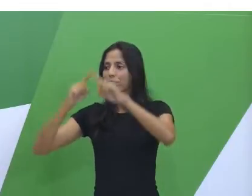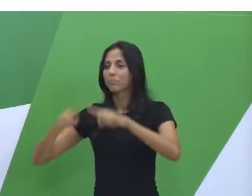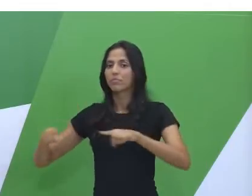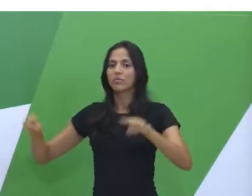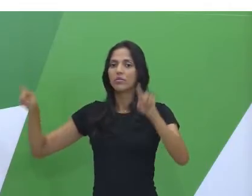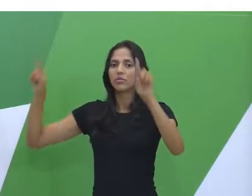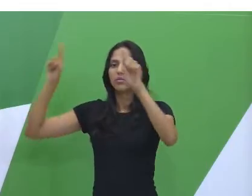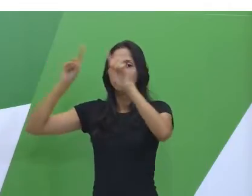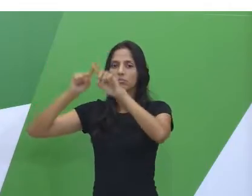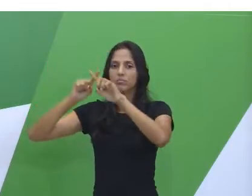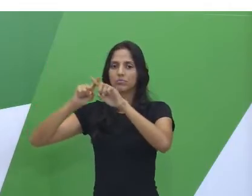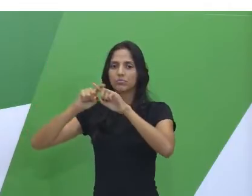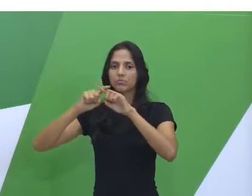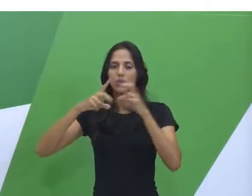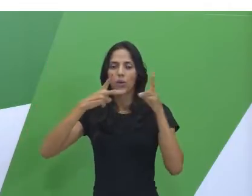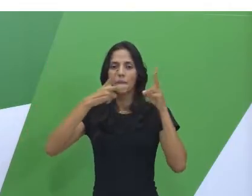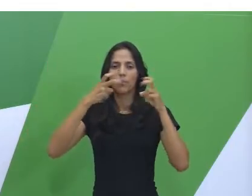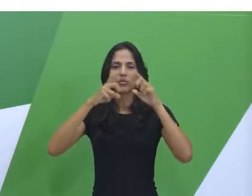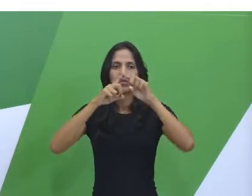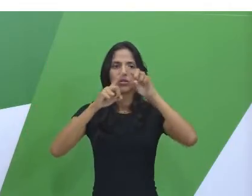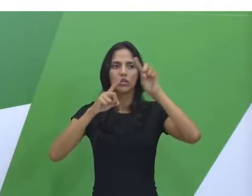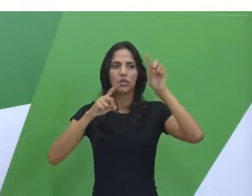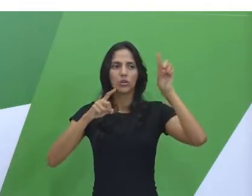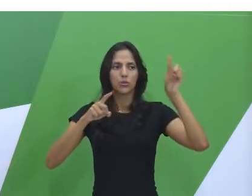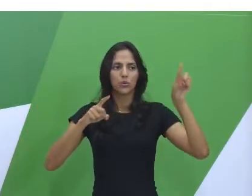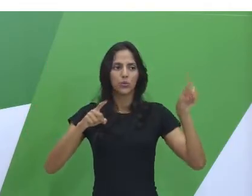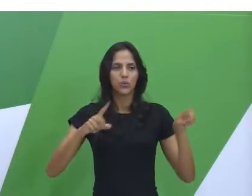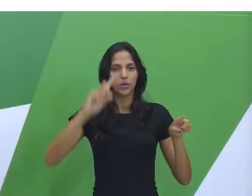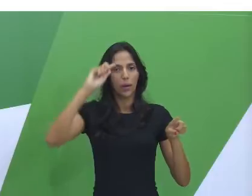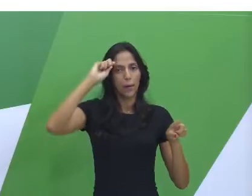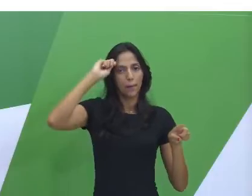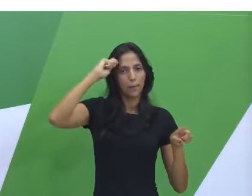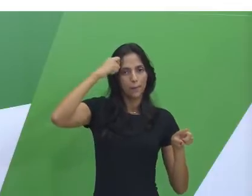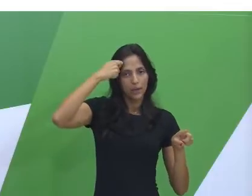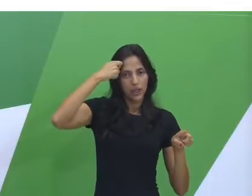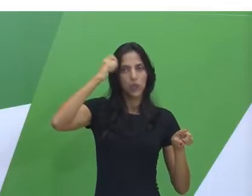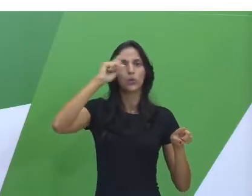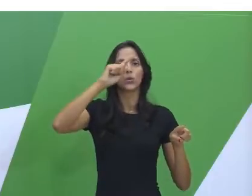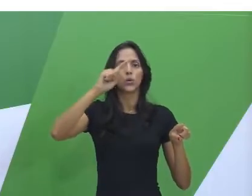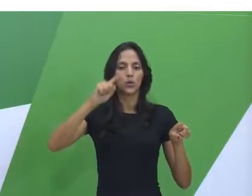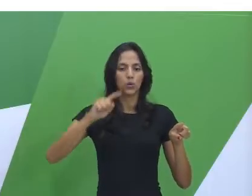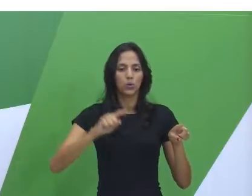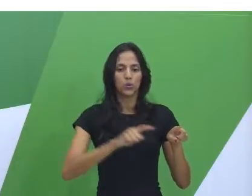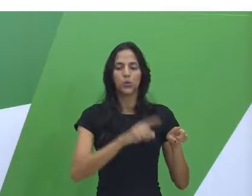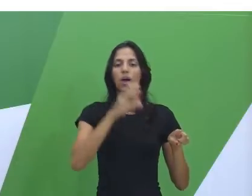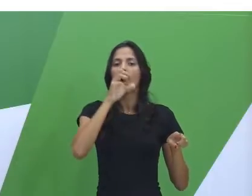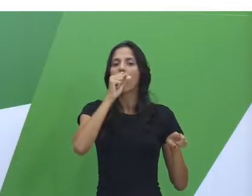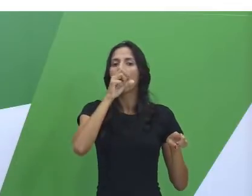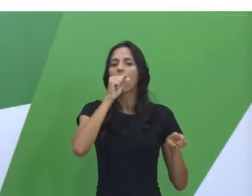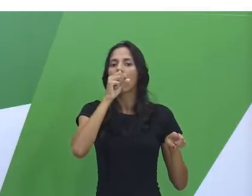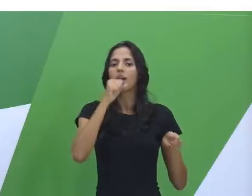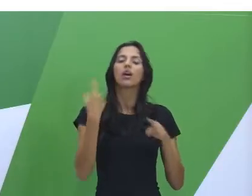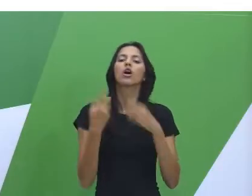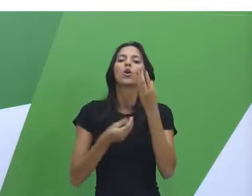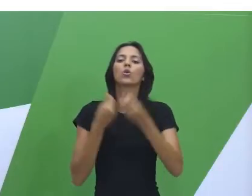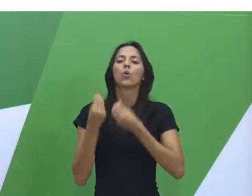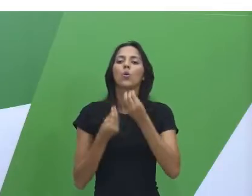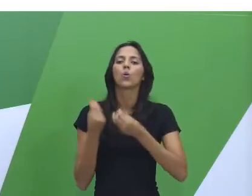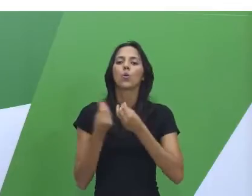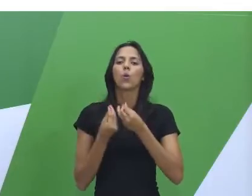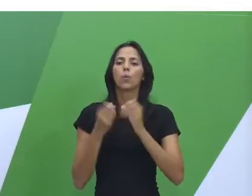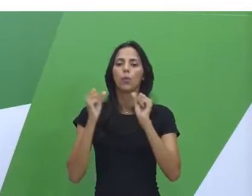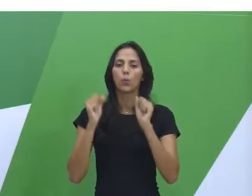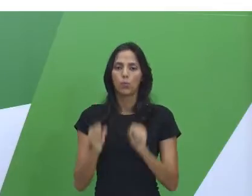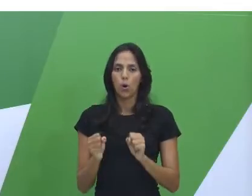para A, que está no pretinho. De B para A, olha só. Então, tomando. Mas eu posso tomar um arco no